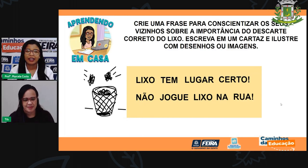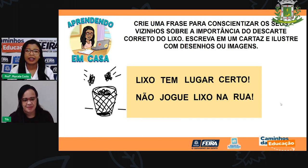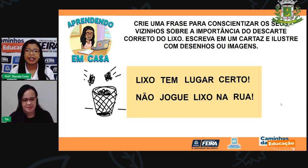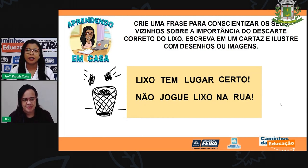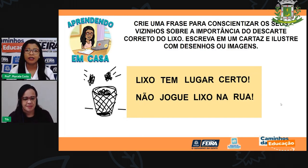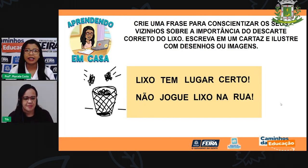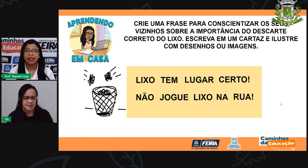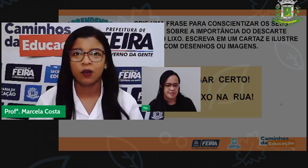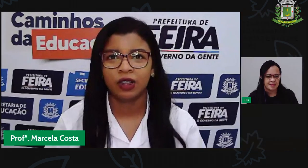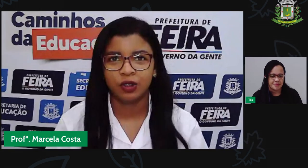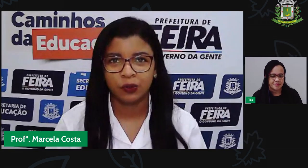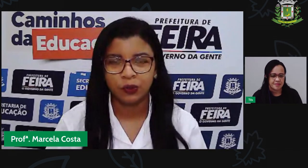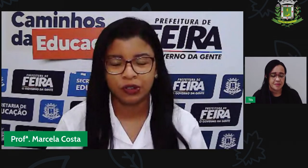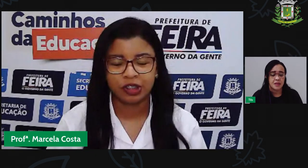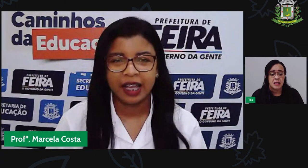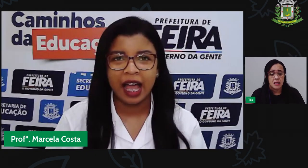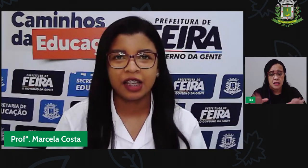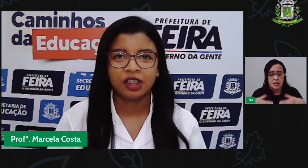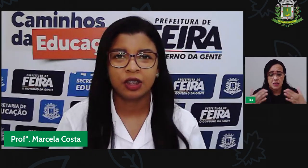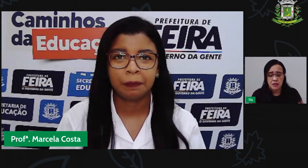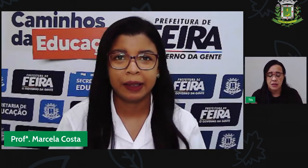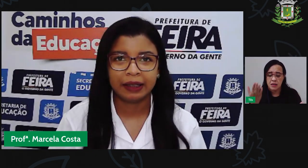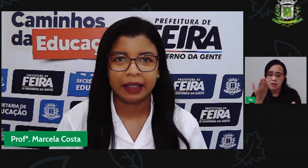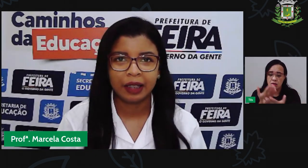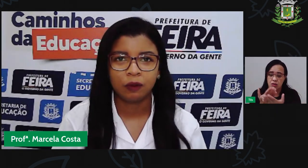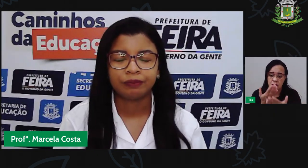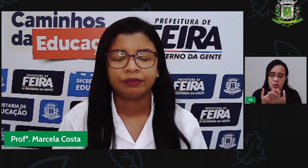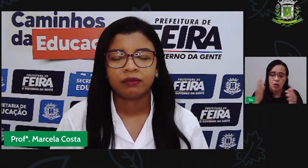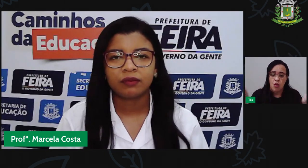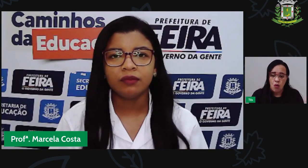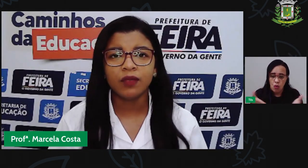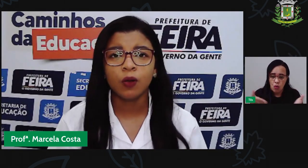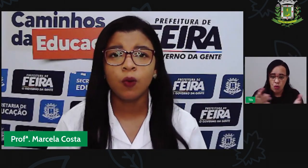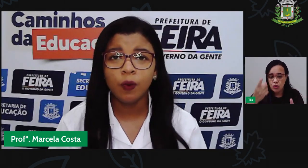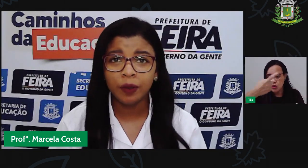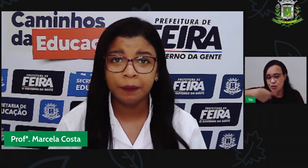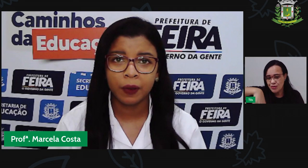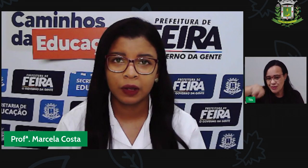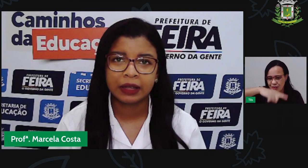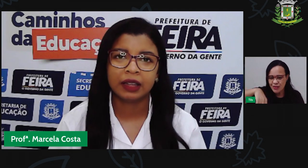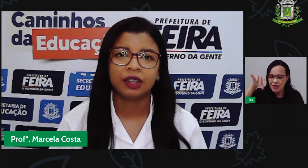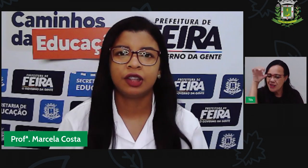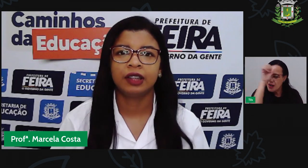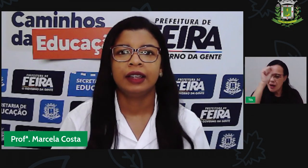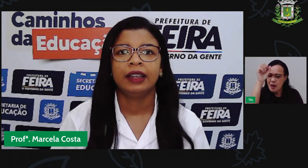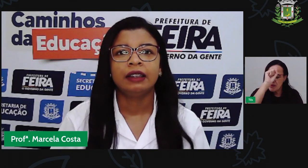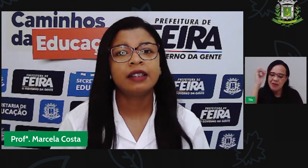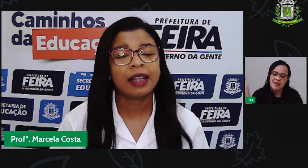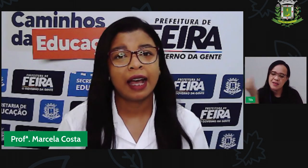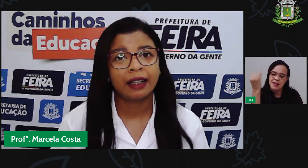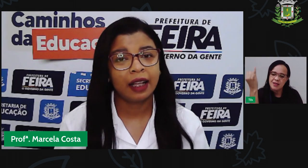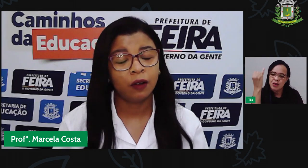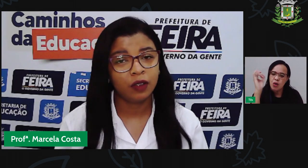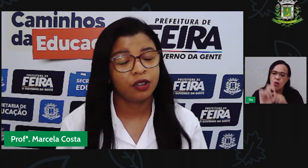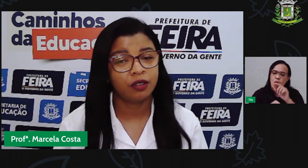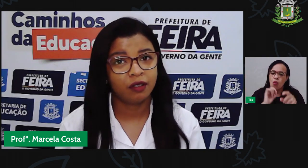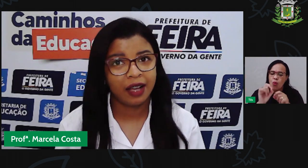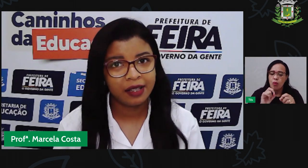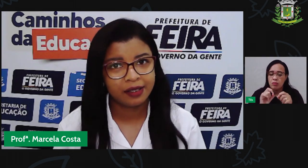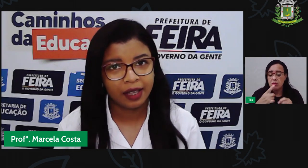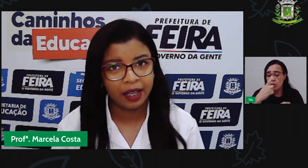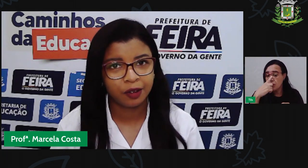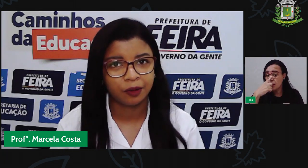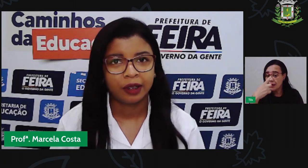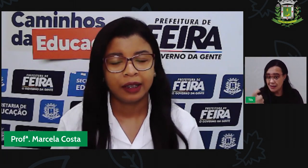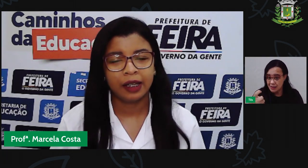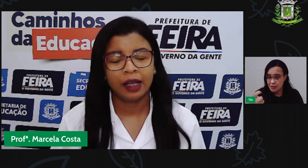então nessa aula de hoje a gente aprender como é importante descartar o lixo no